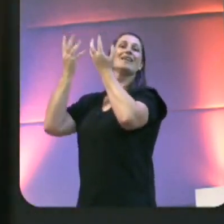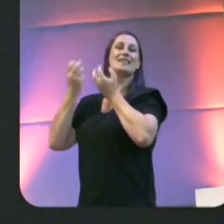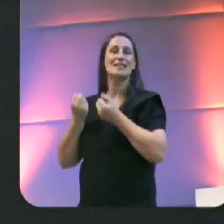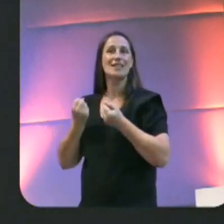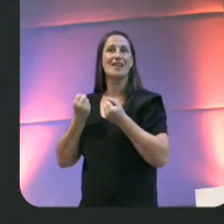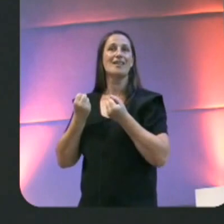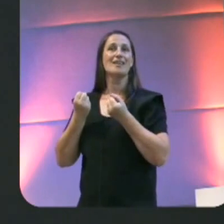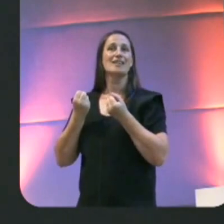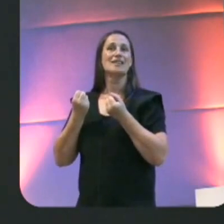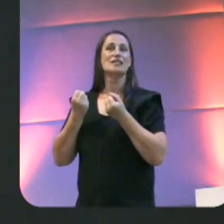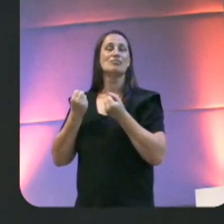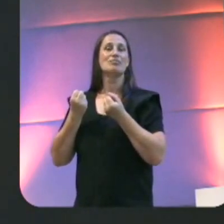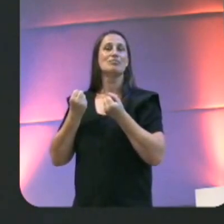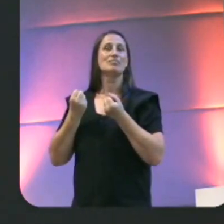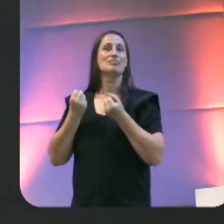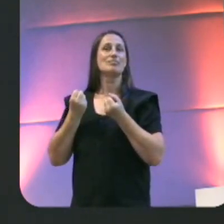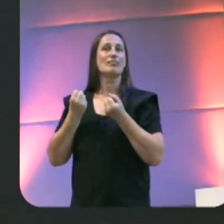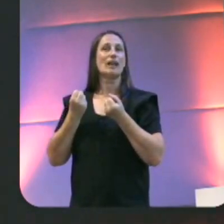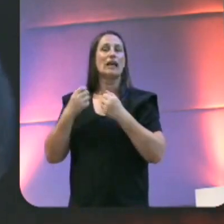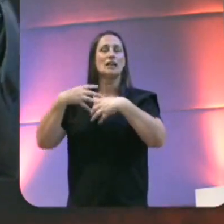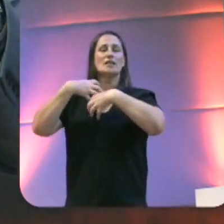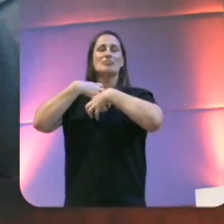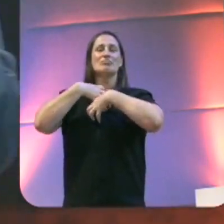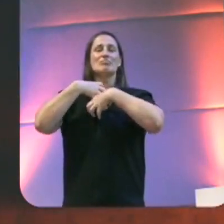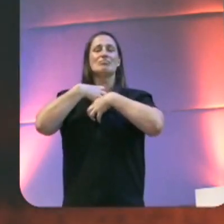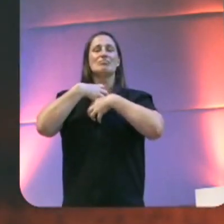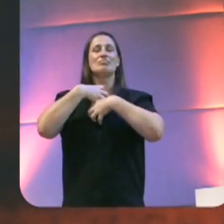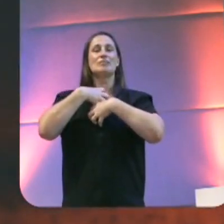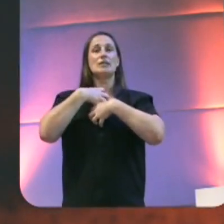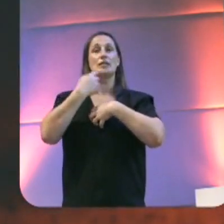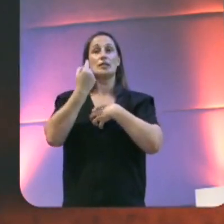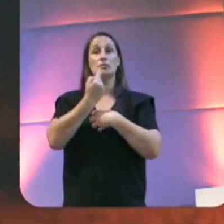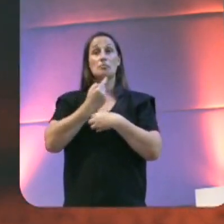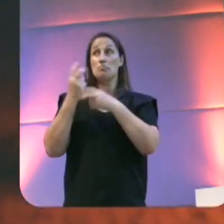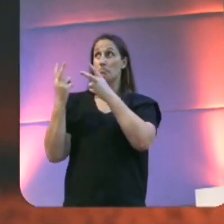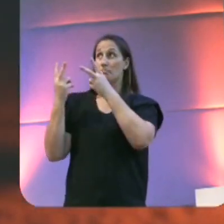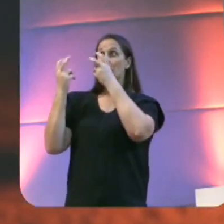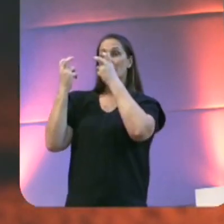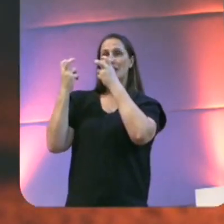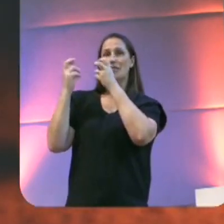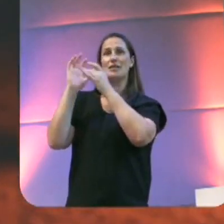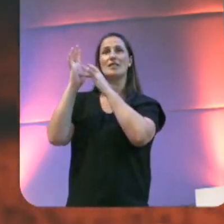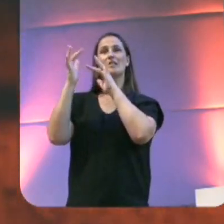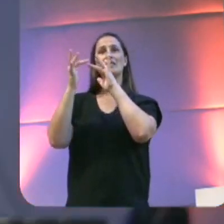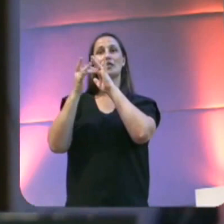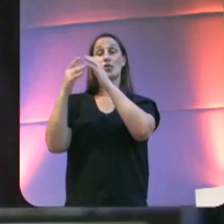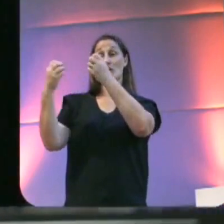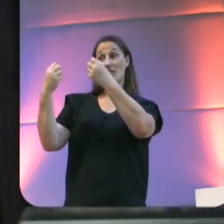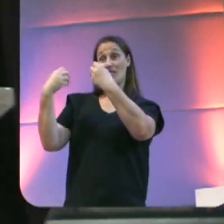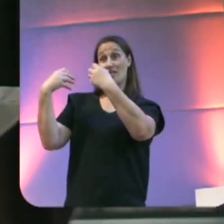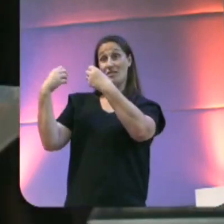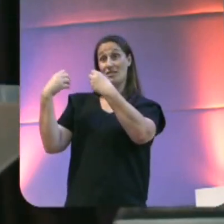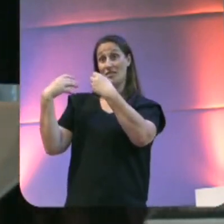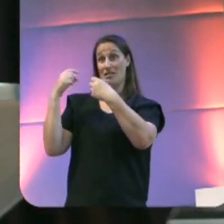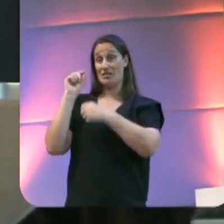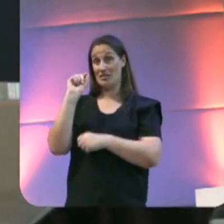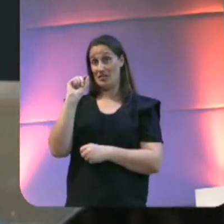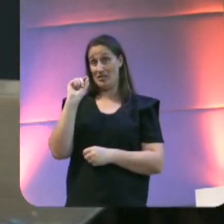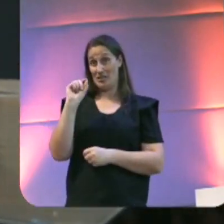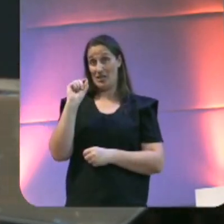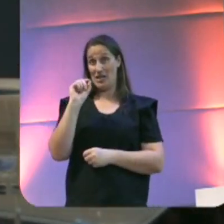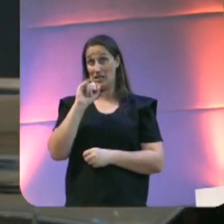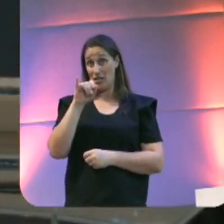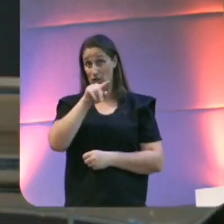E nesse sentimento a gente vai perceber o que Jesus está ensinando aqui para a gente.